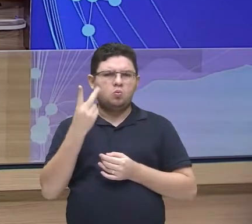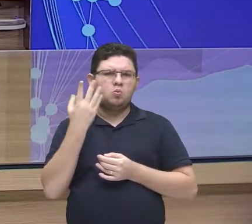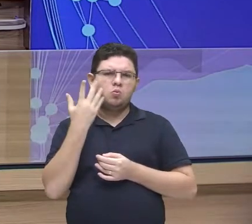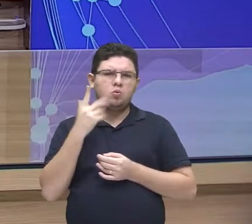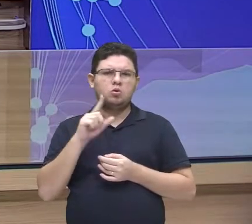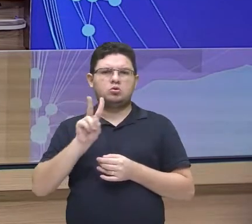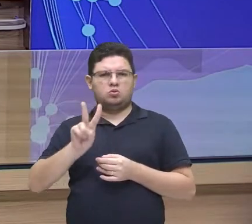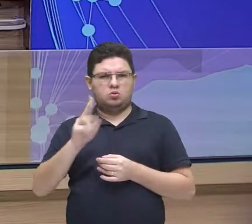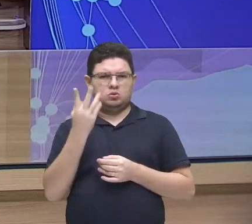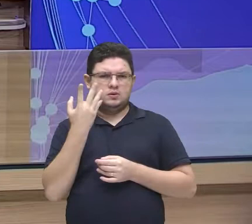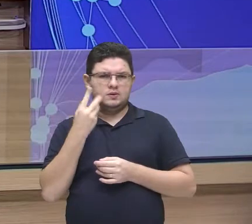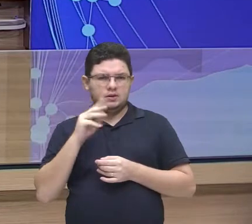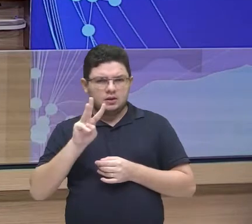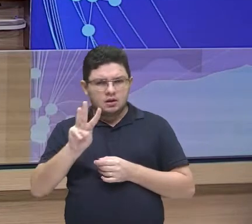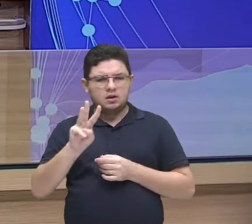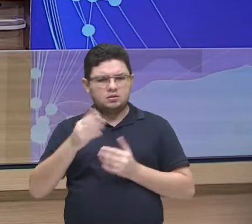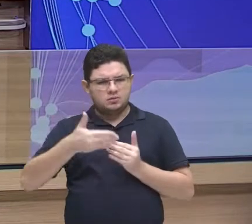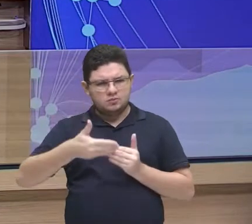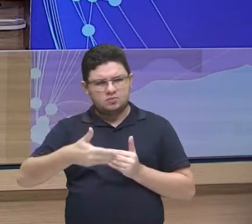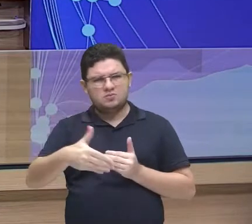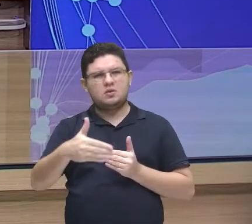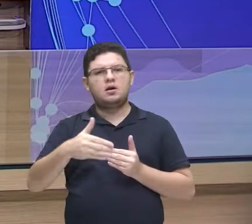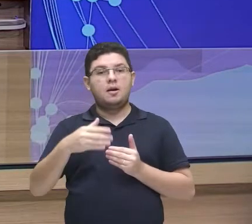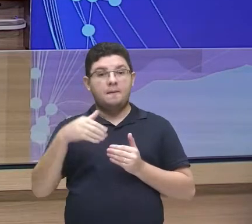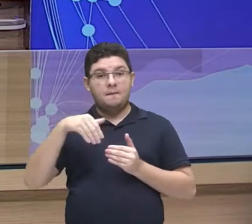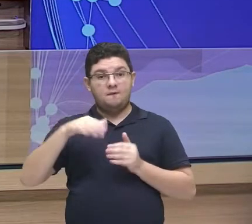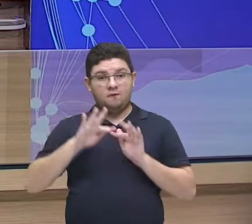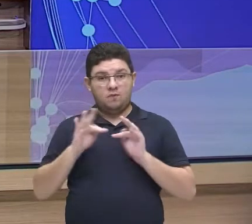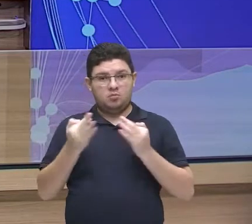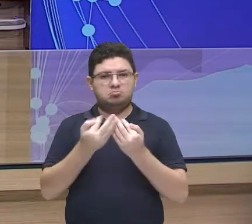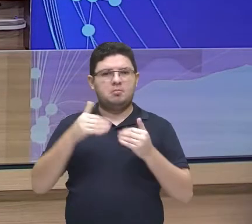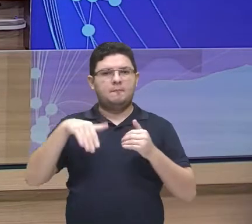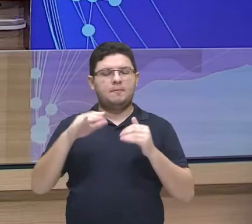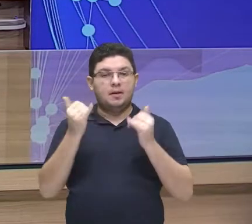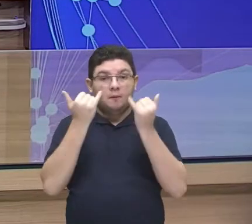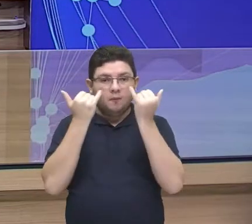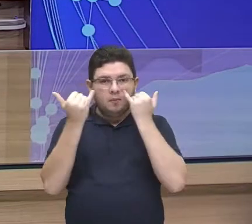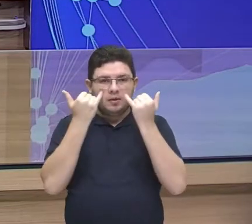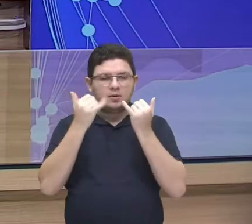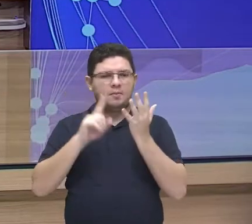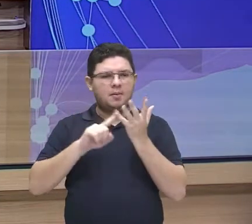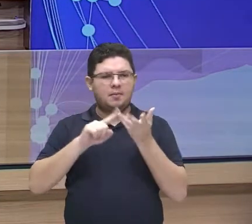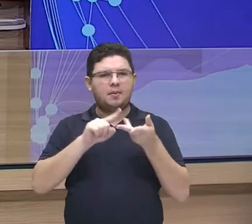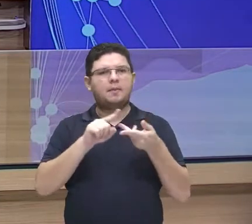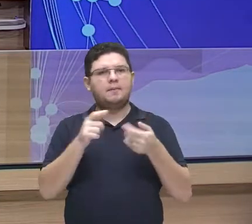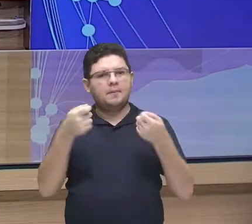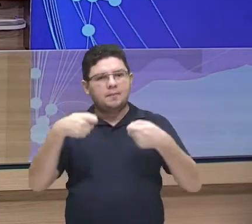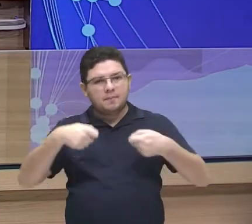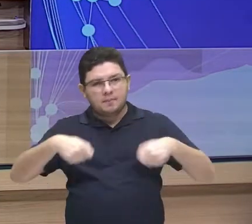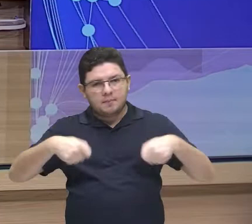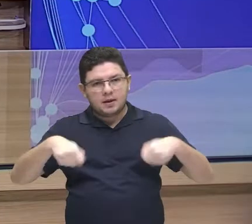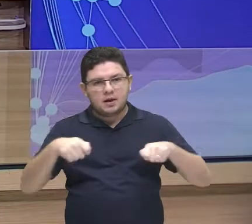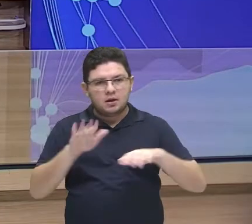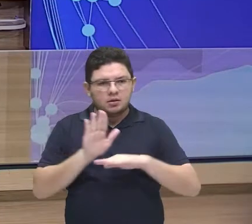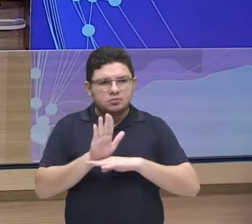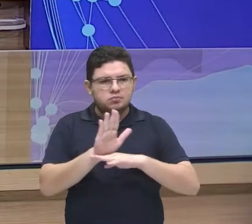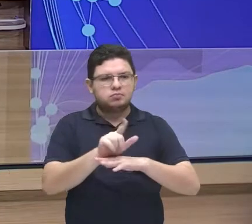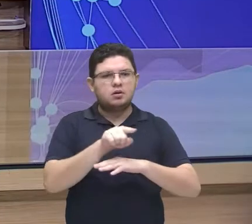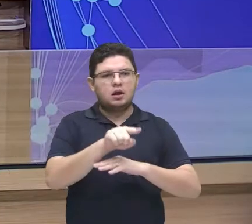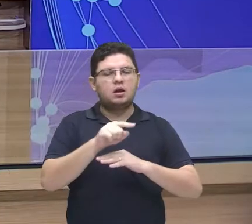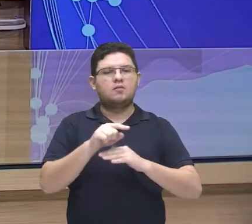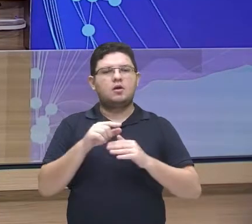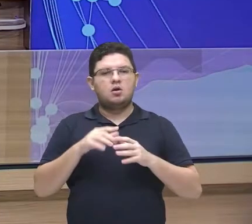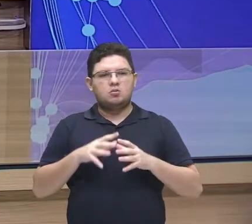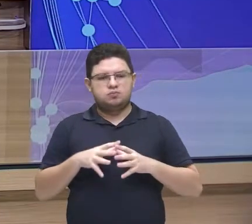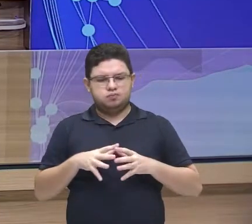às necessidades do recém-nascido. E quando ele vai crescendo, ele vai desenvolvendo todos os seus